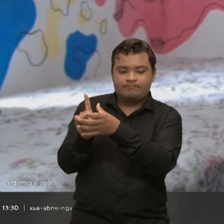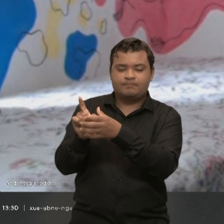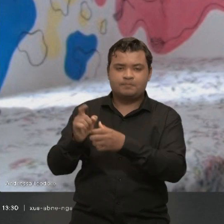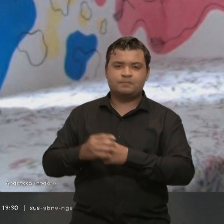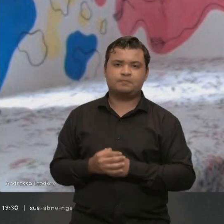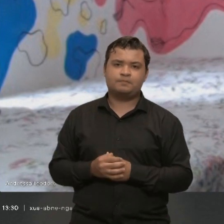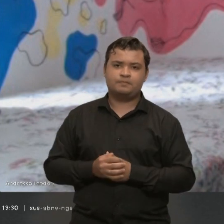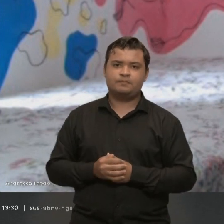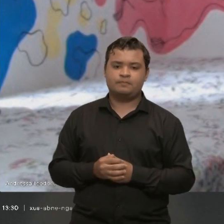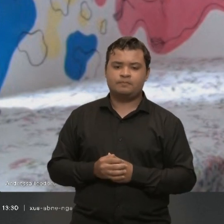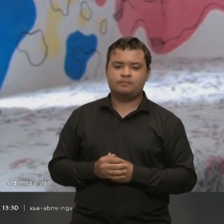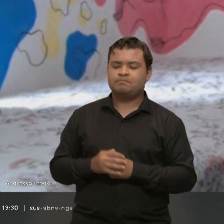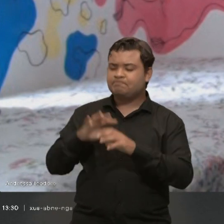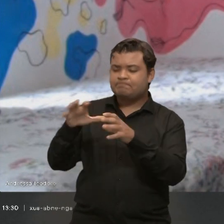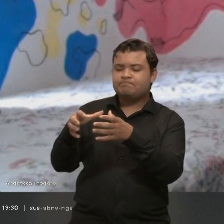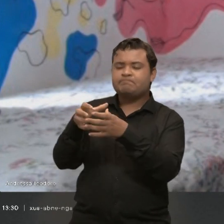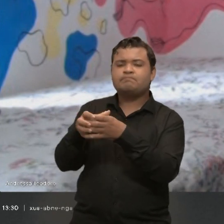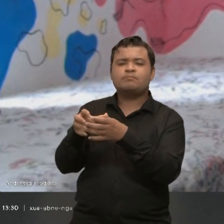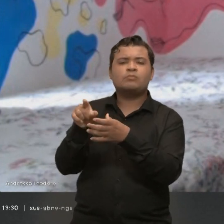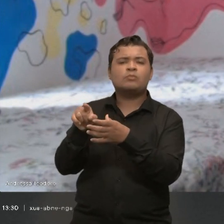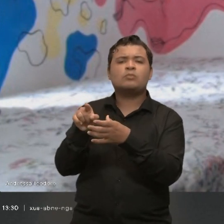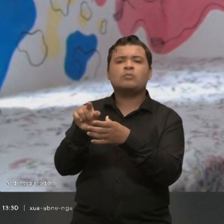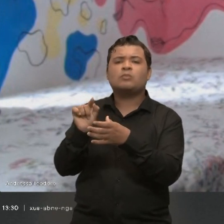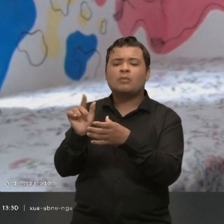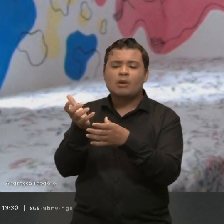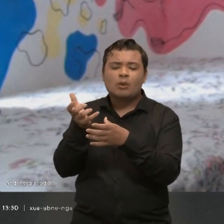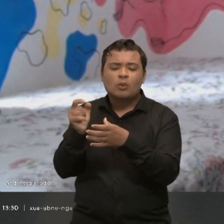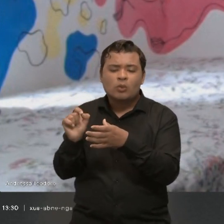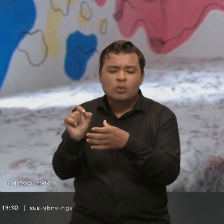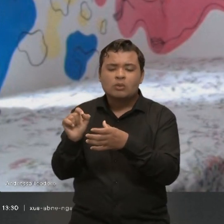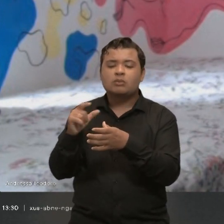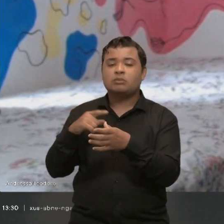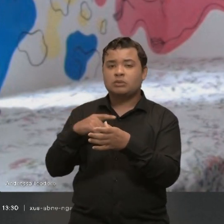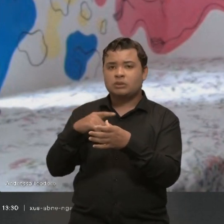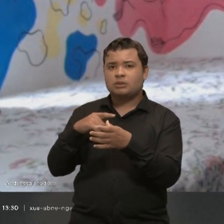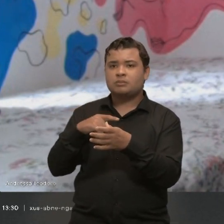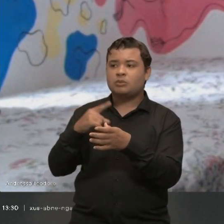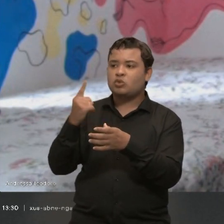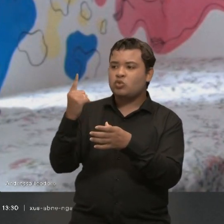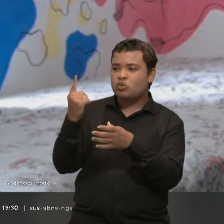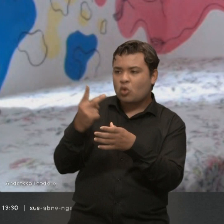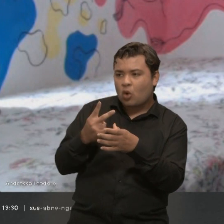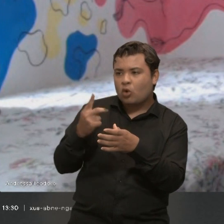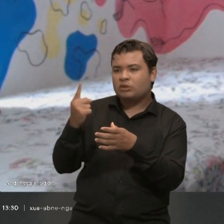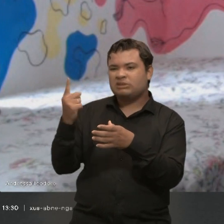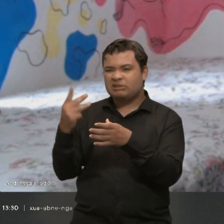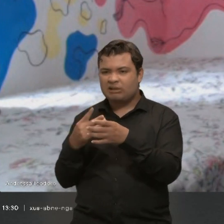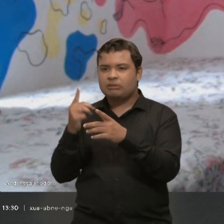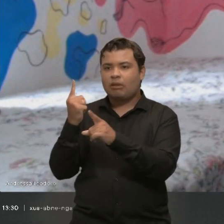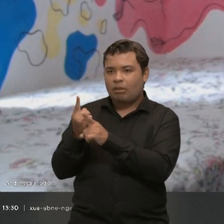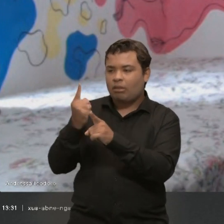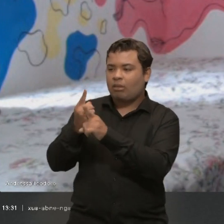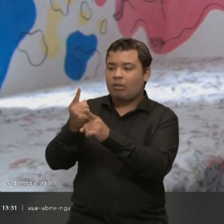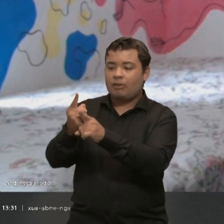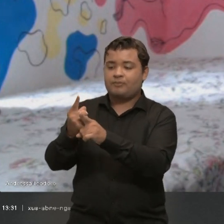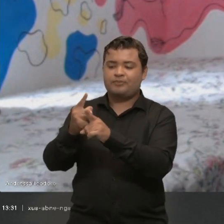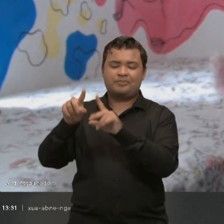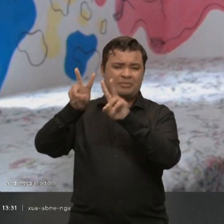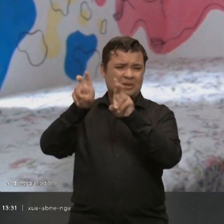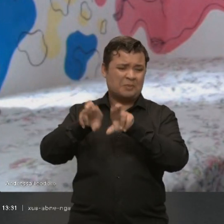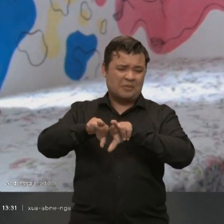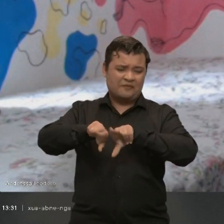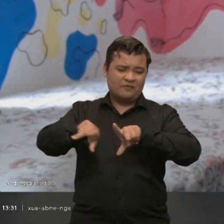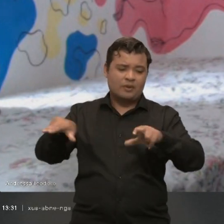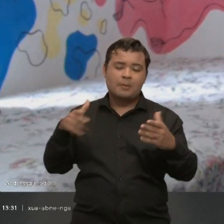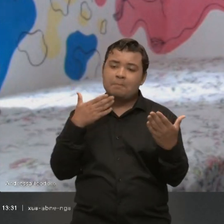geralmente, de 12 a 13 encontros, assim, conversar sobre temáticas diversas com esses homens que